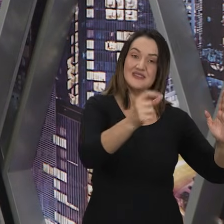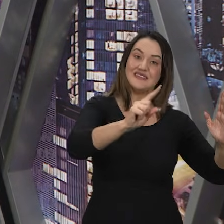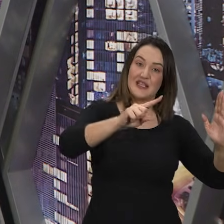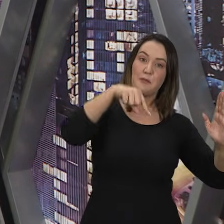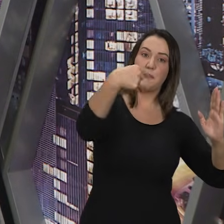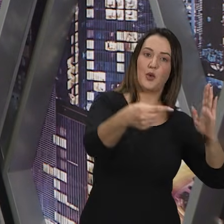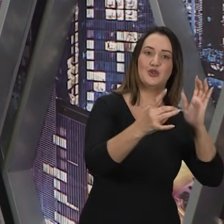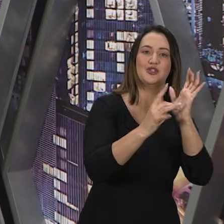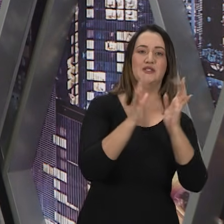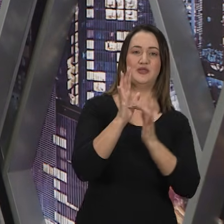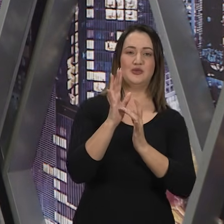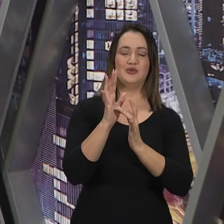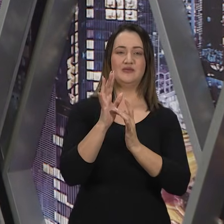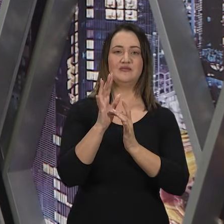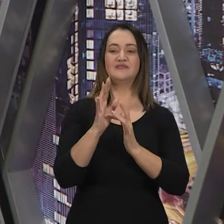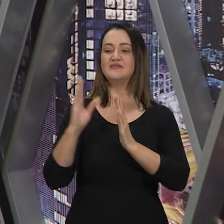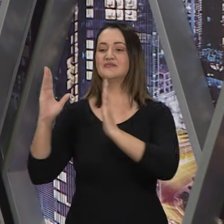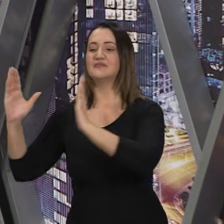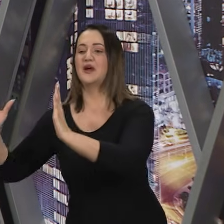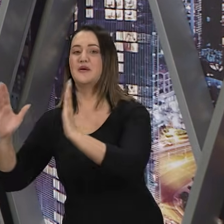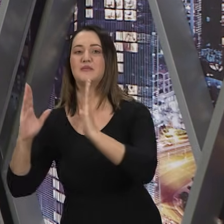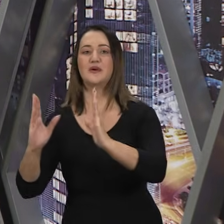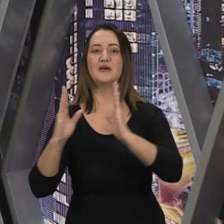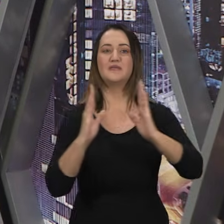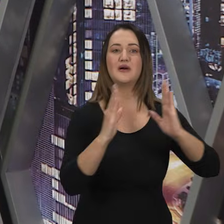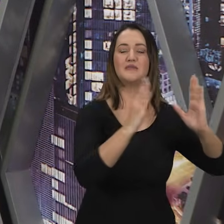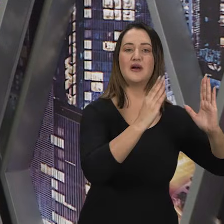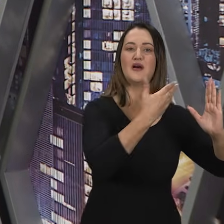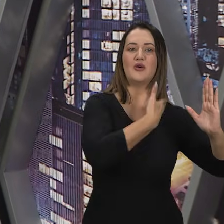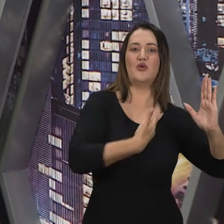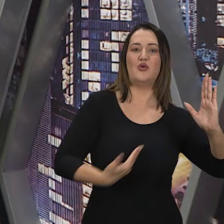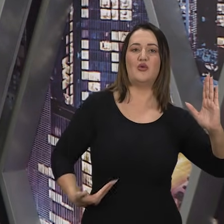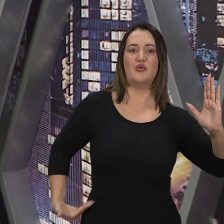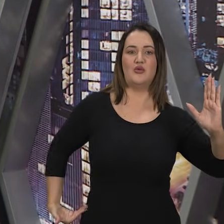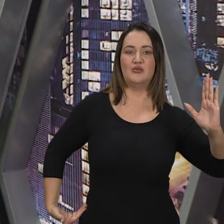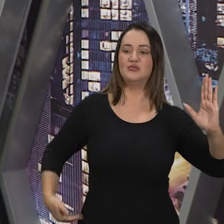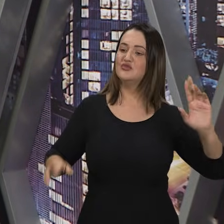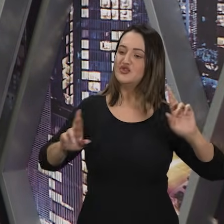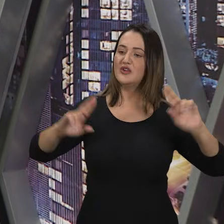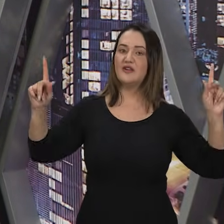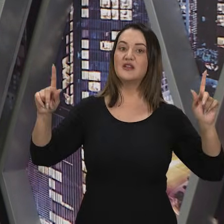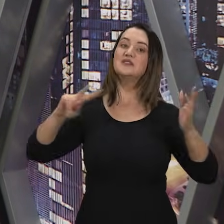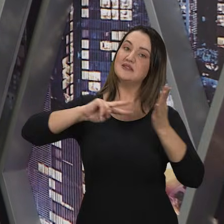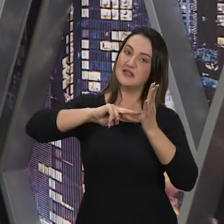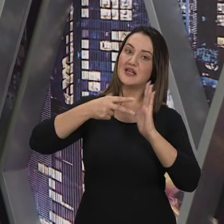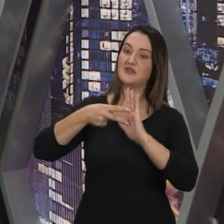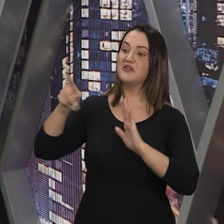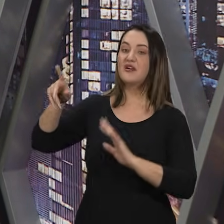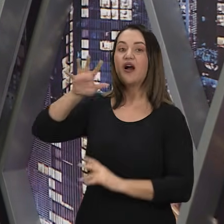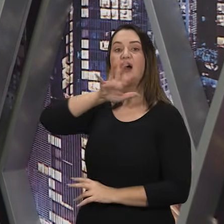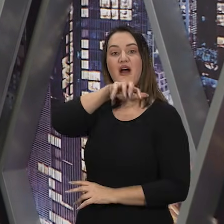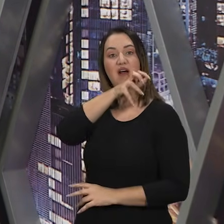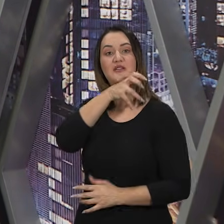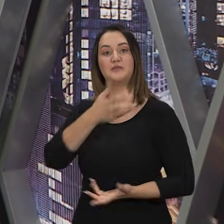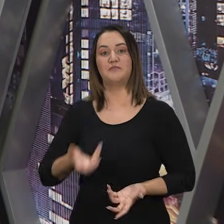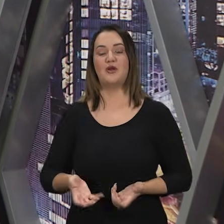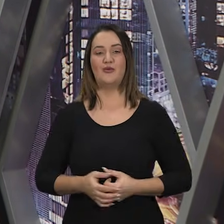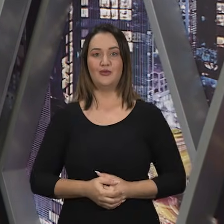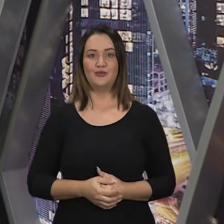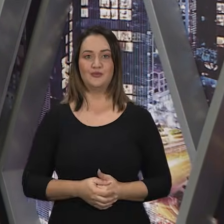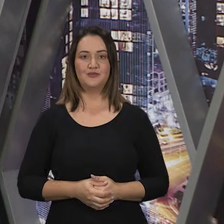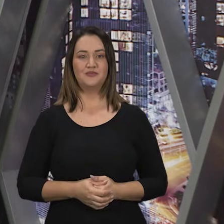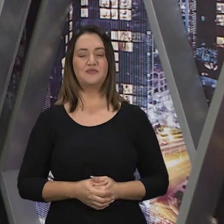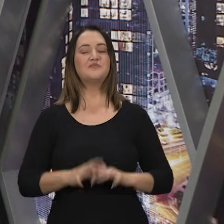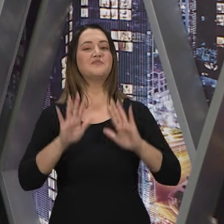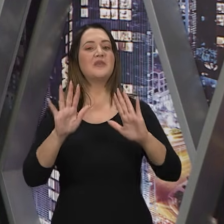476 depois de Cristo. Esses 4 impérios são representados aqui por esses 4 animais. Agora,